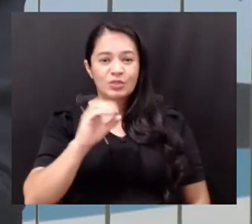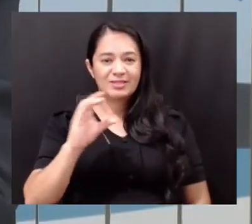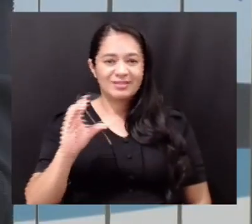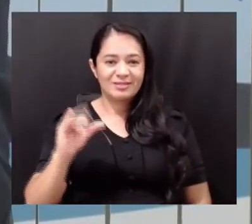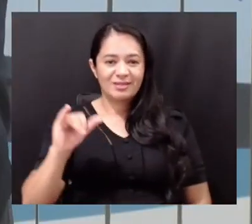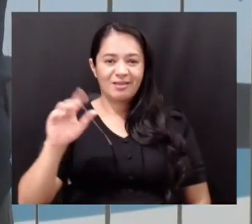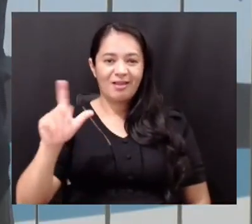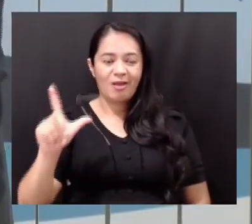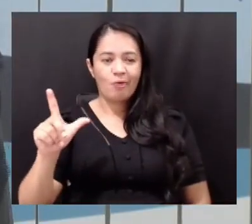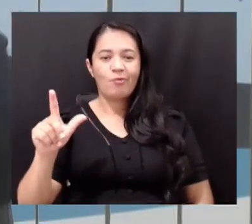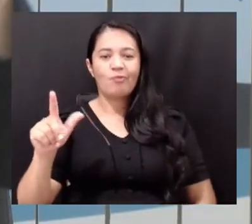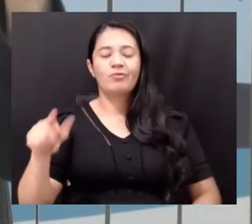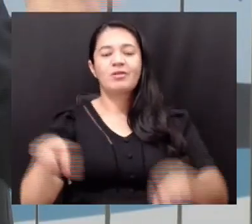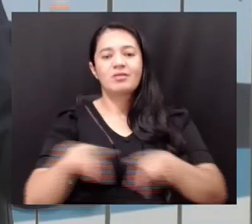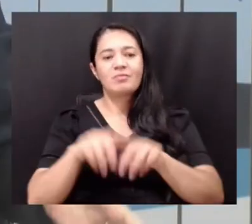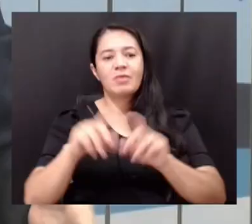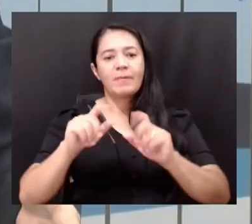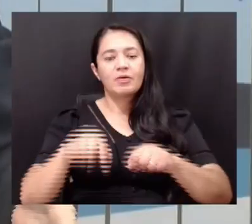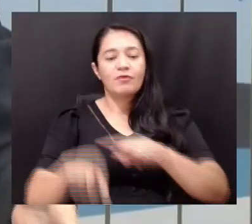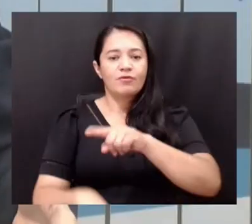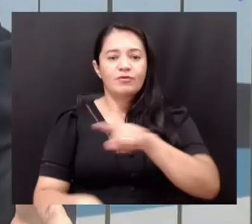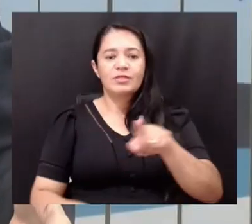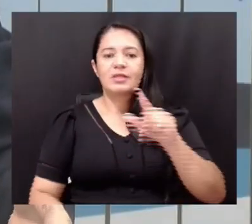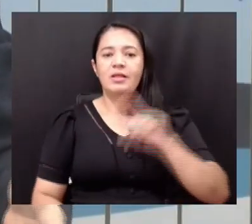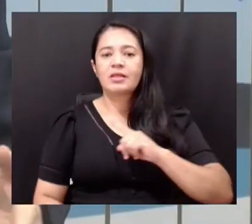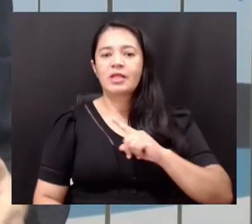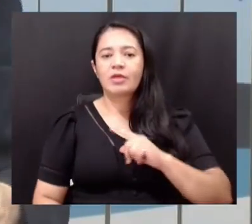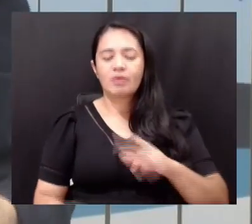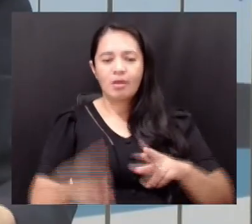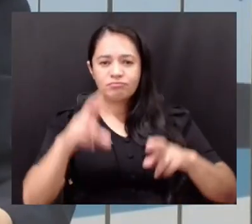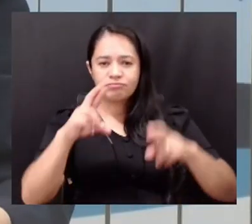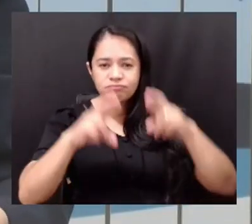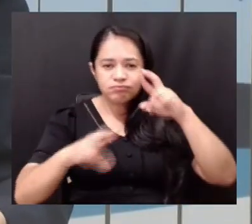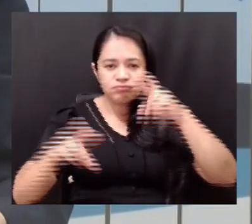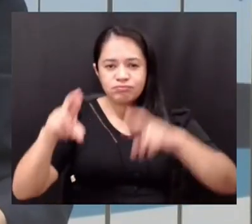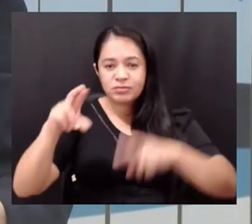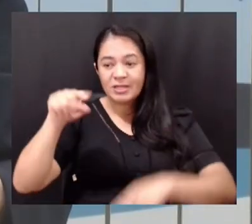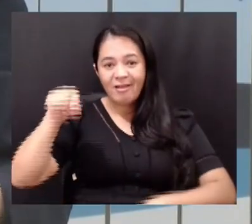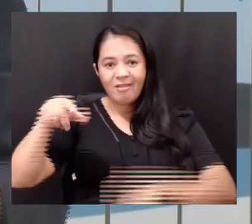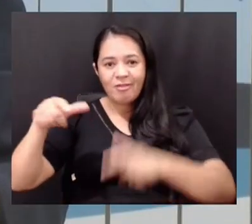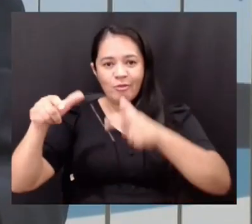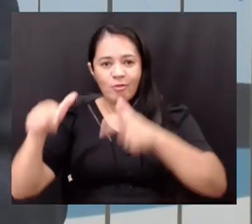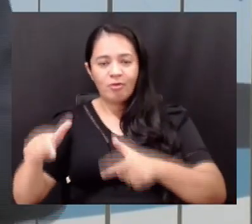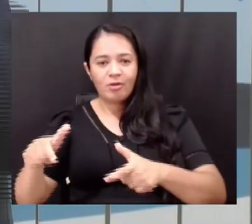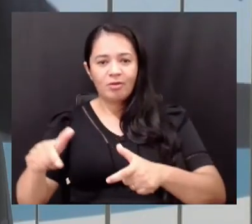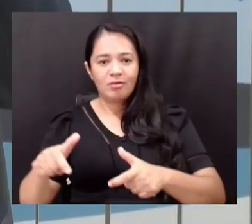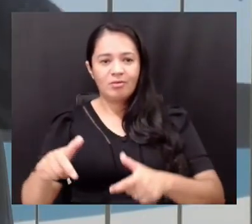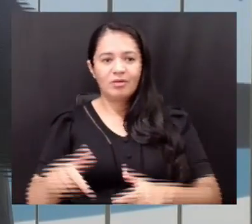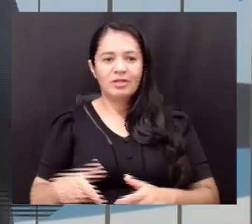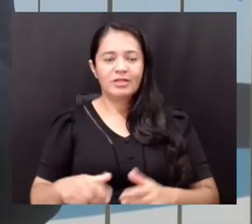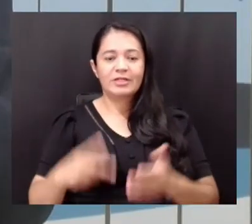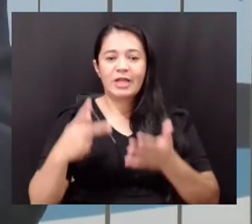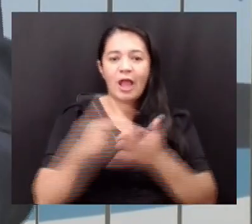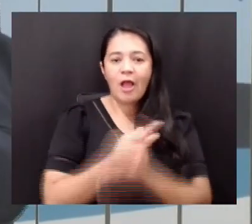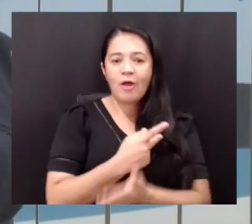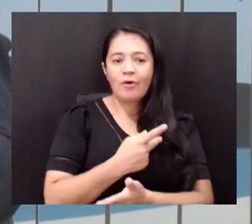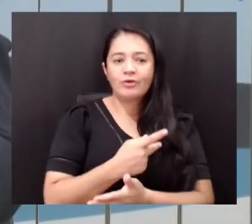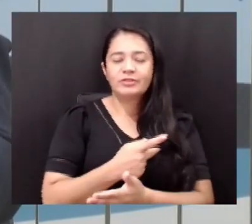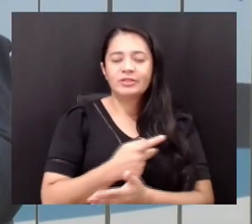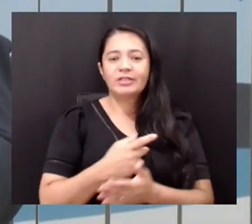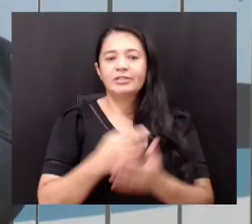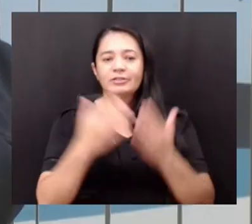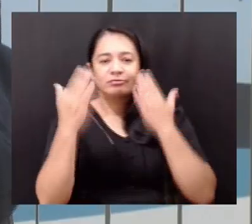é possível, você tem uma fiscalização em loco, que é o que vai acontecer com fatores psicossociais. Você vai alimentar o